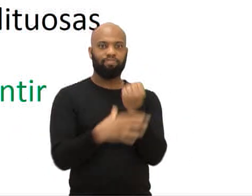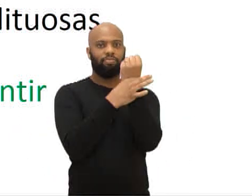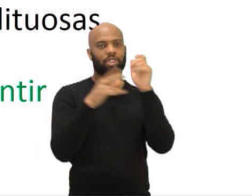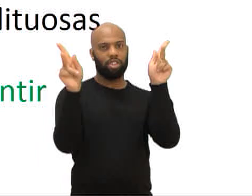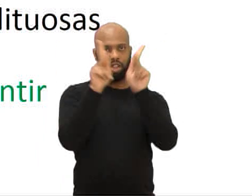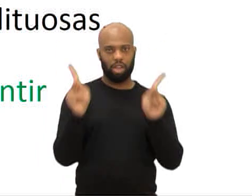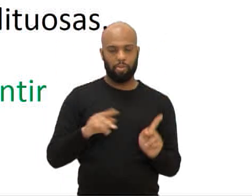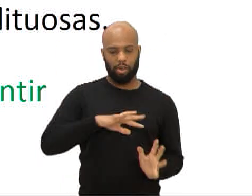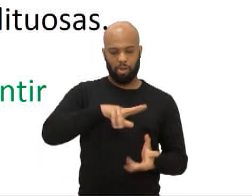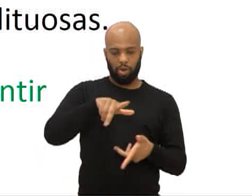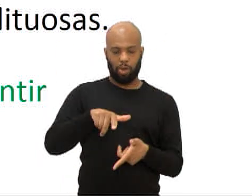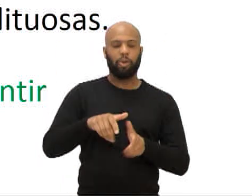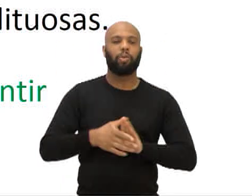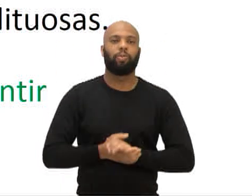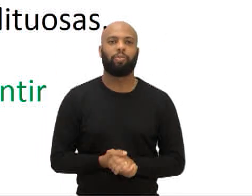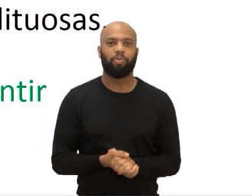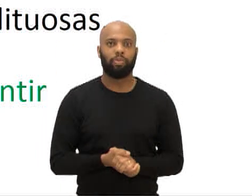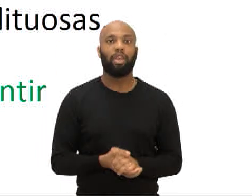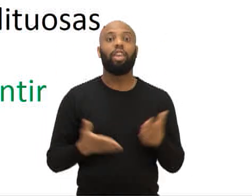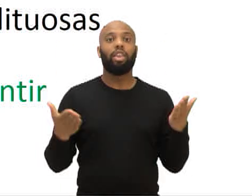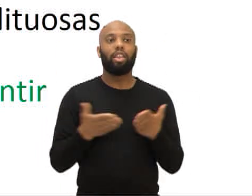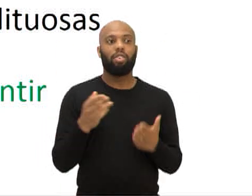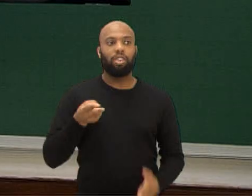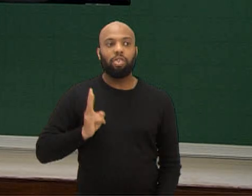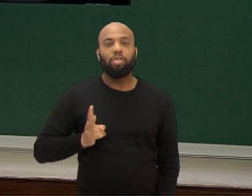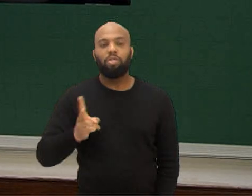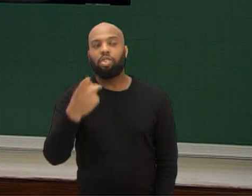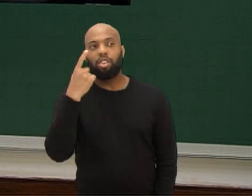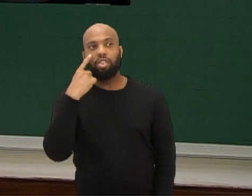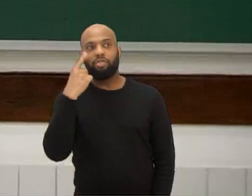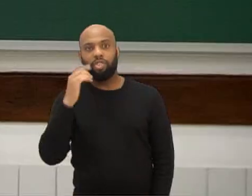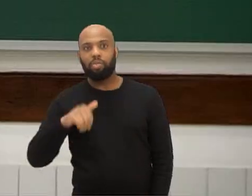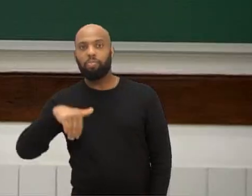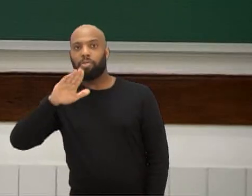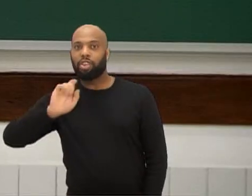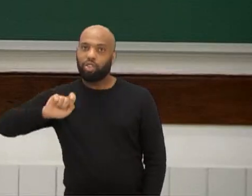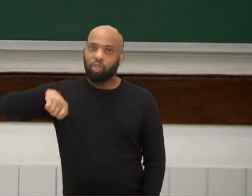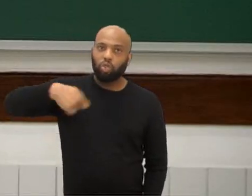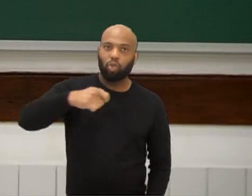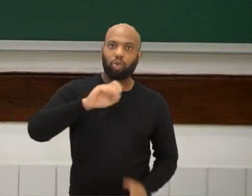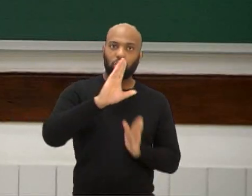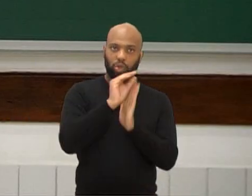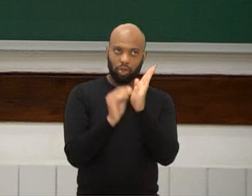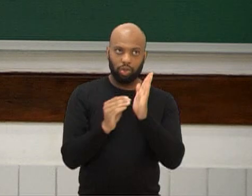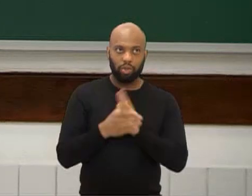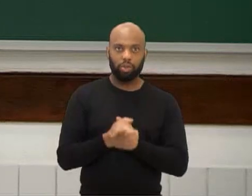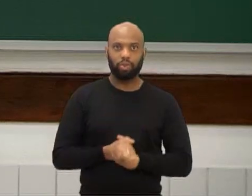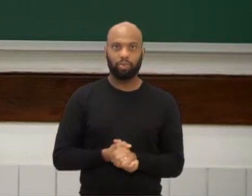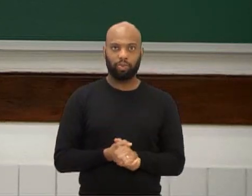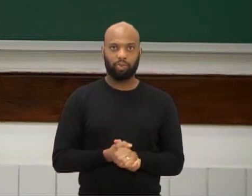no mundo. Bom, vamos adiante ver um pouco mais sobre o nosso conteúdo?